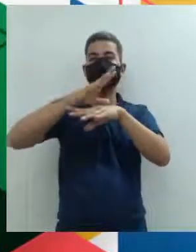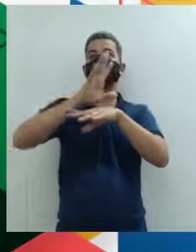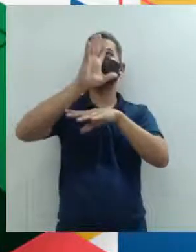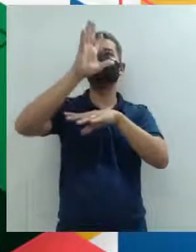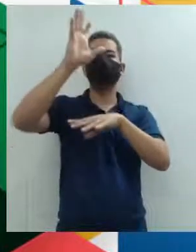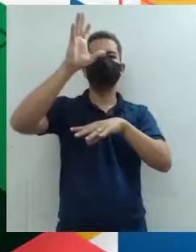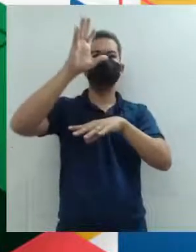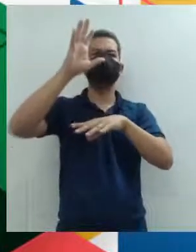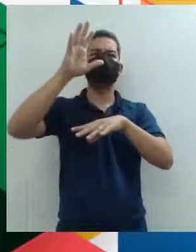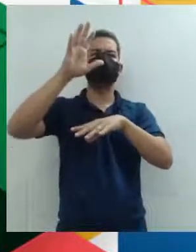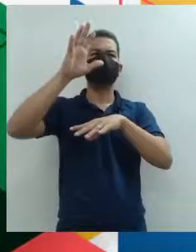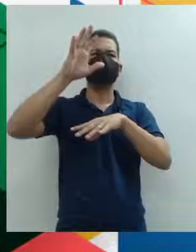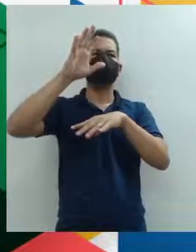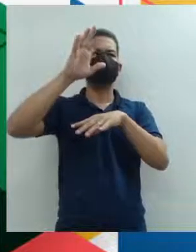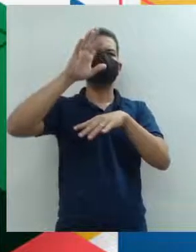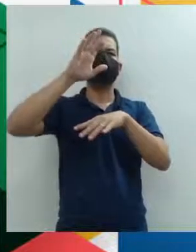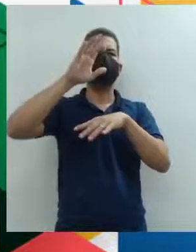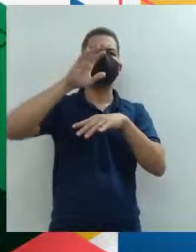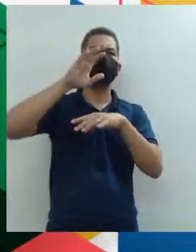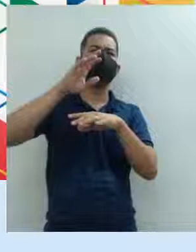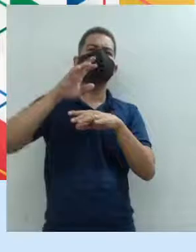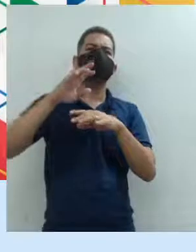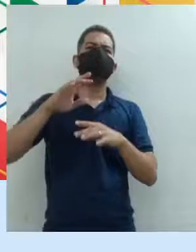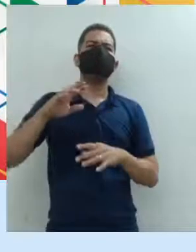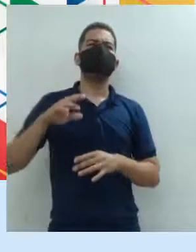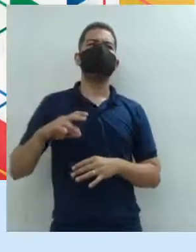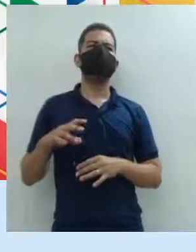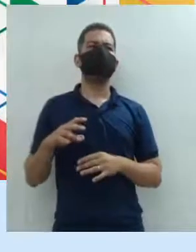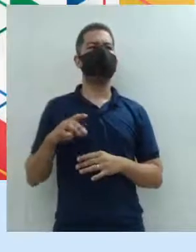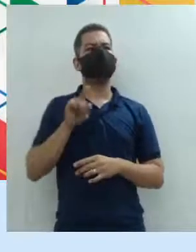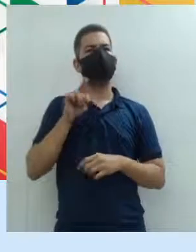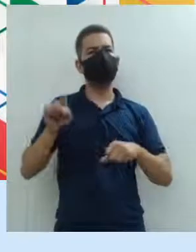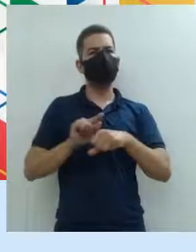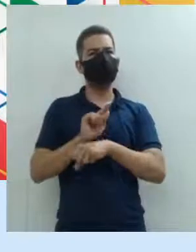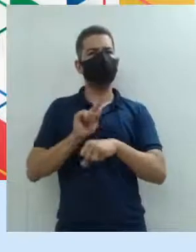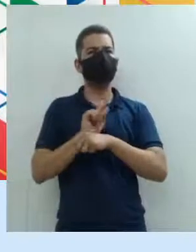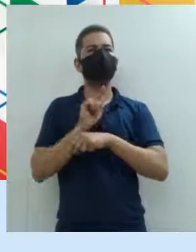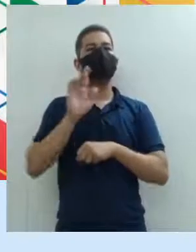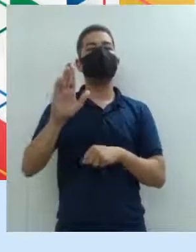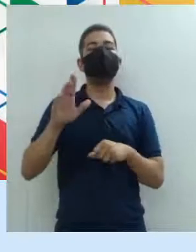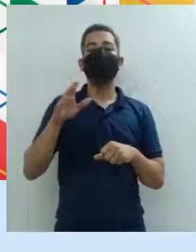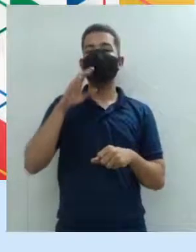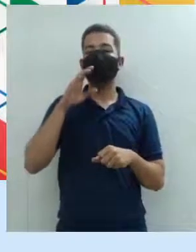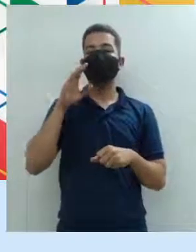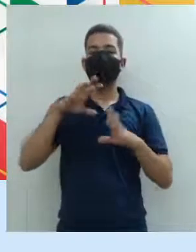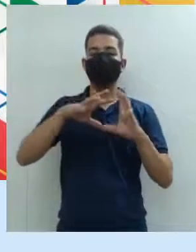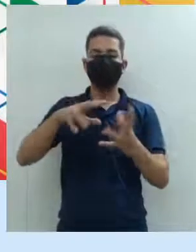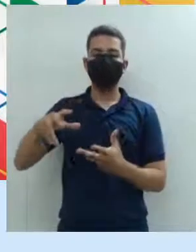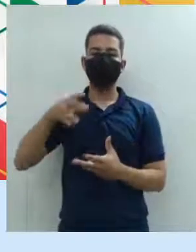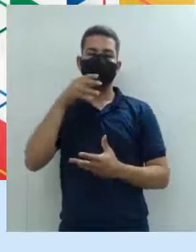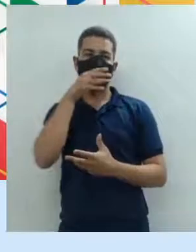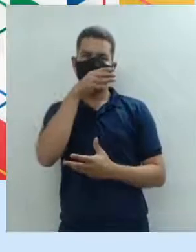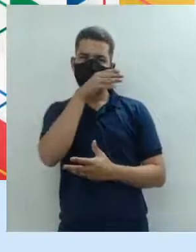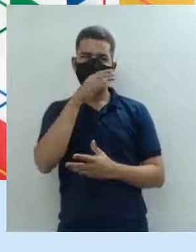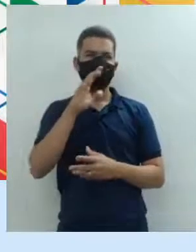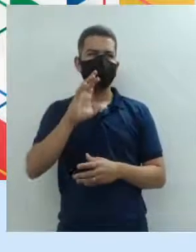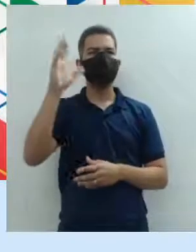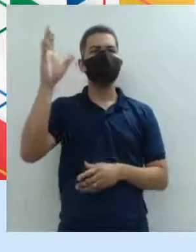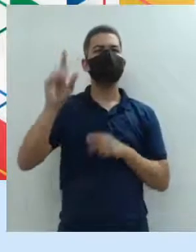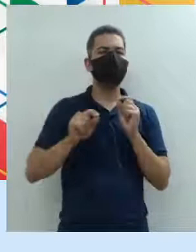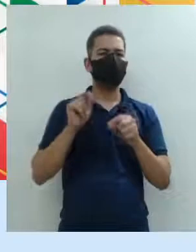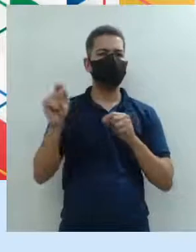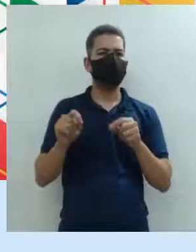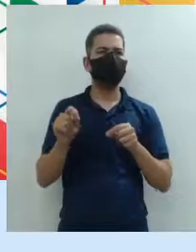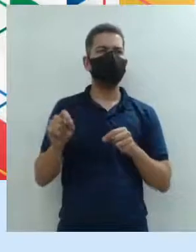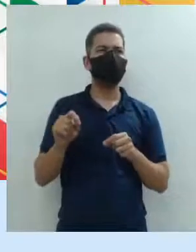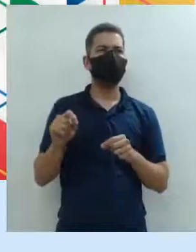quando entram em contato com aquela camada desses gases. Porém, quando ele aquece a Terra, o que deveria acontecer? A Terra